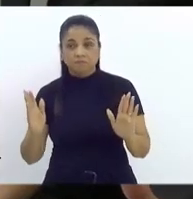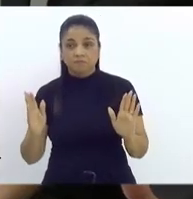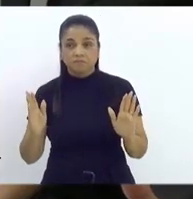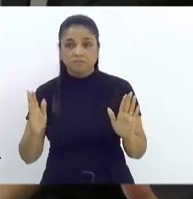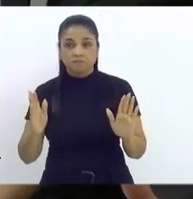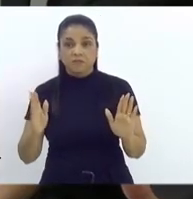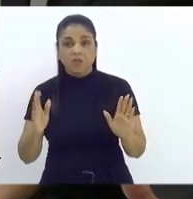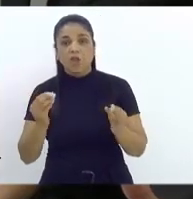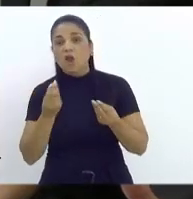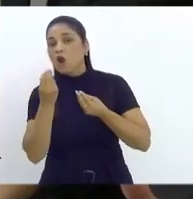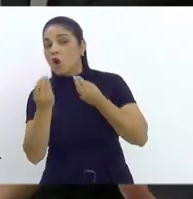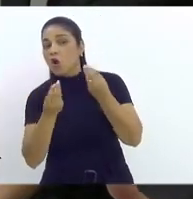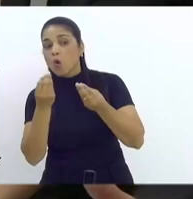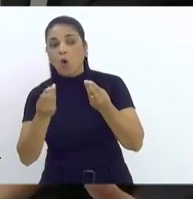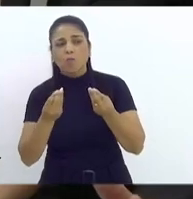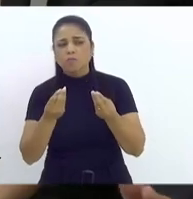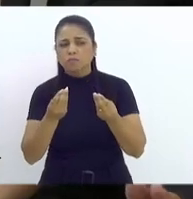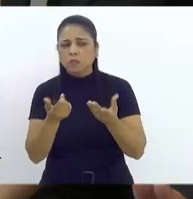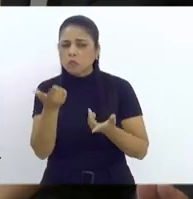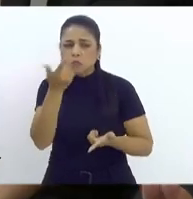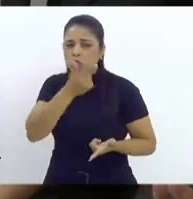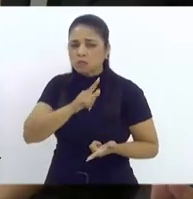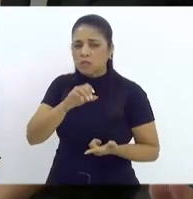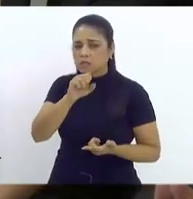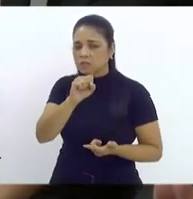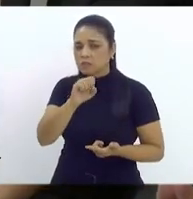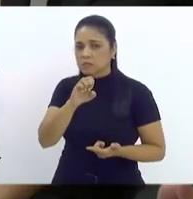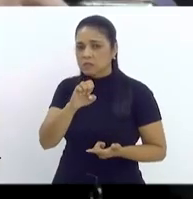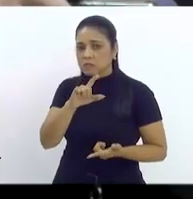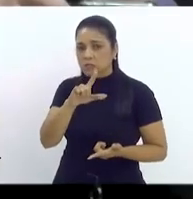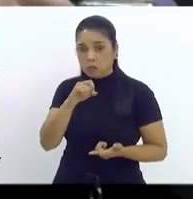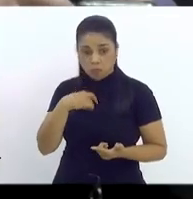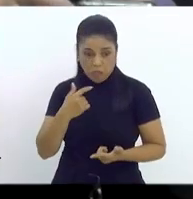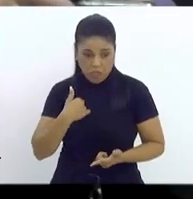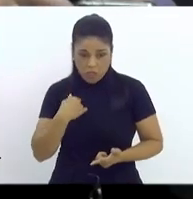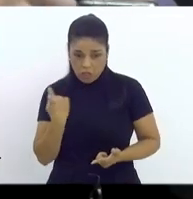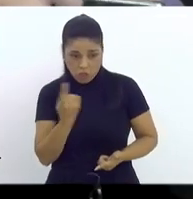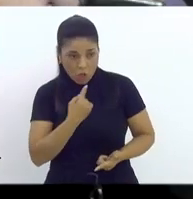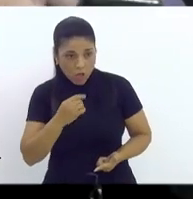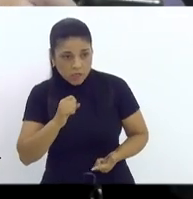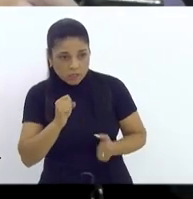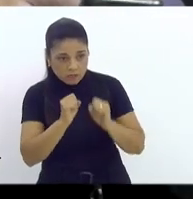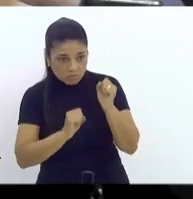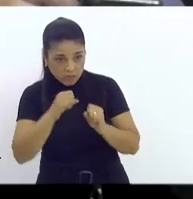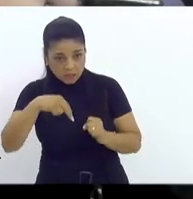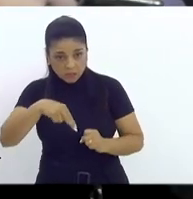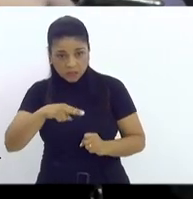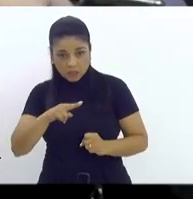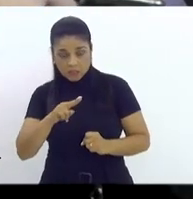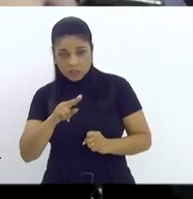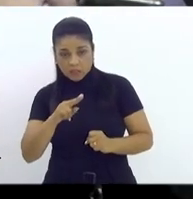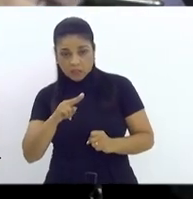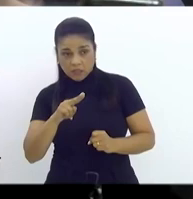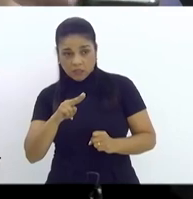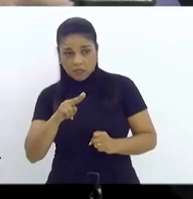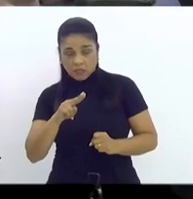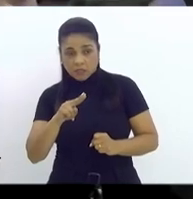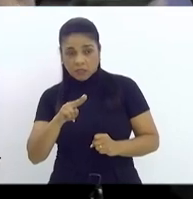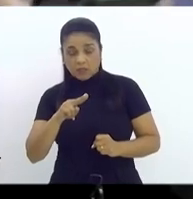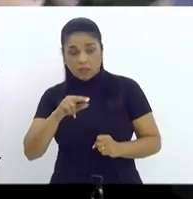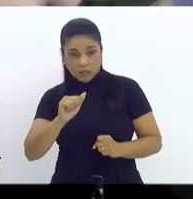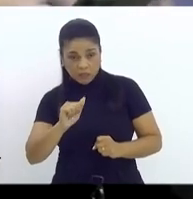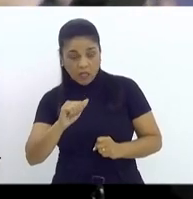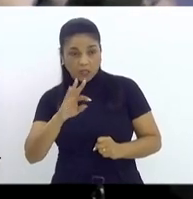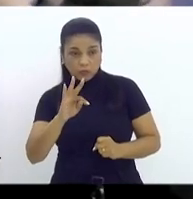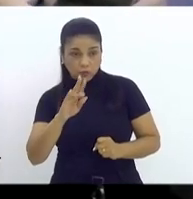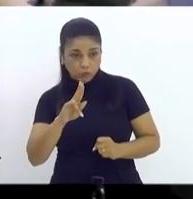não sei como ele teria esse selo, né, do próprio Inmetro, que nem nós temos, porque nós não fazemos a inspeção de vistoria. Nós colocamos um selo nosso